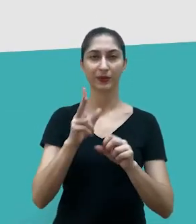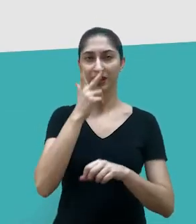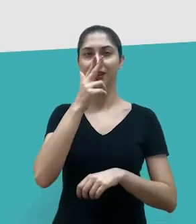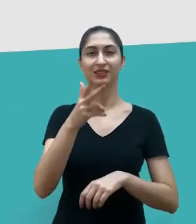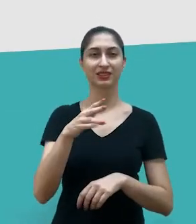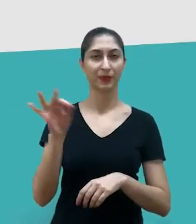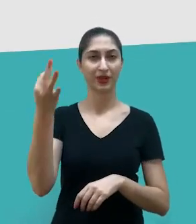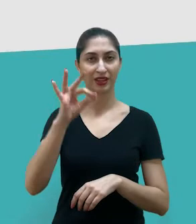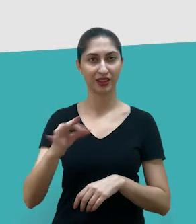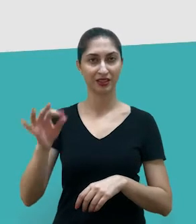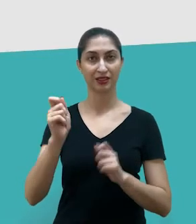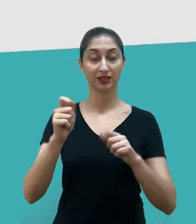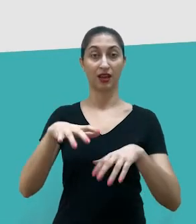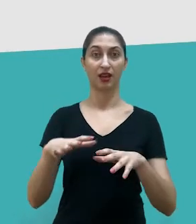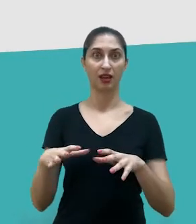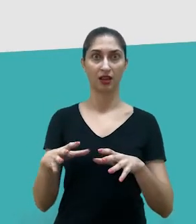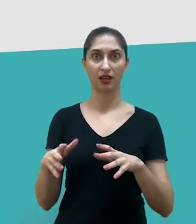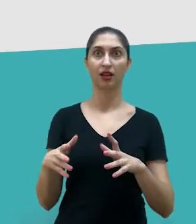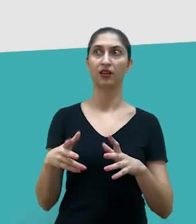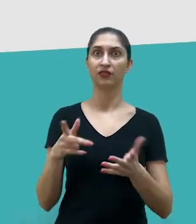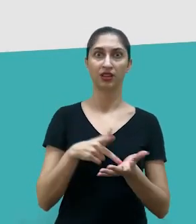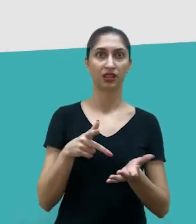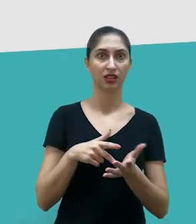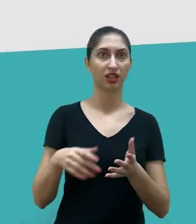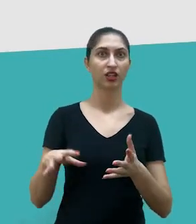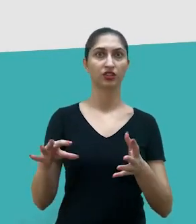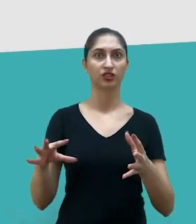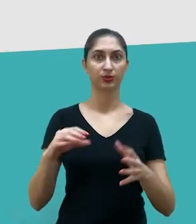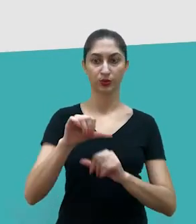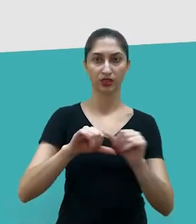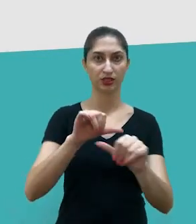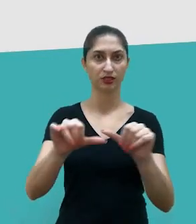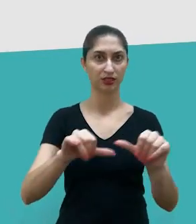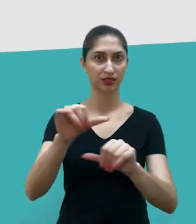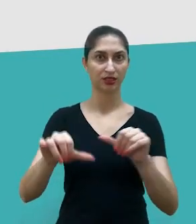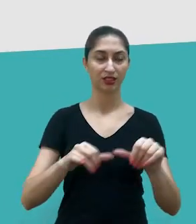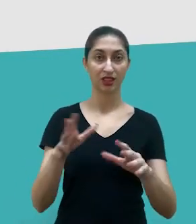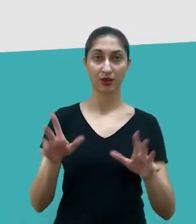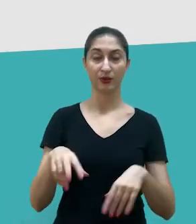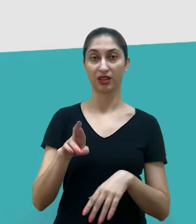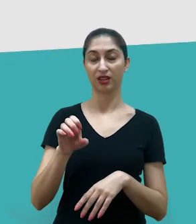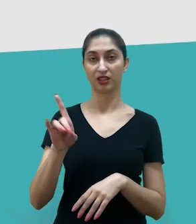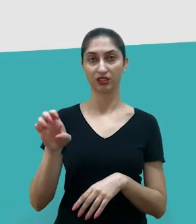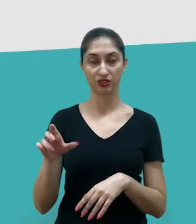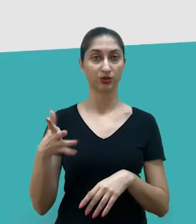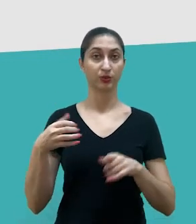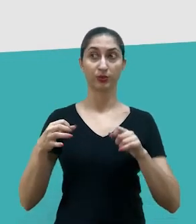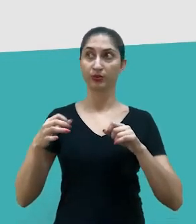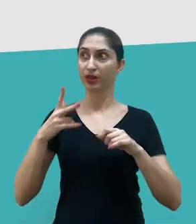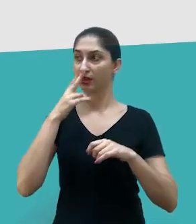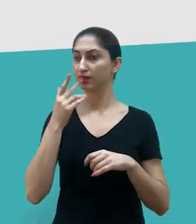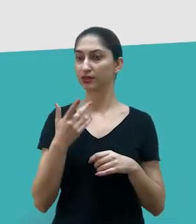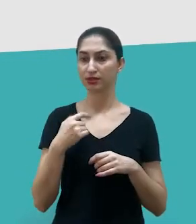numa verdadeira colmeia ou num verdadeiro formigueiro de transformação. Uma rede, uma onda que